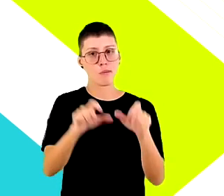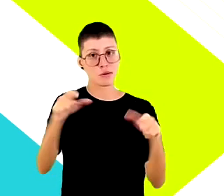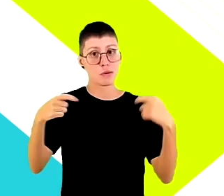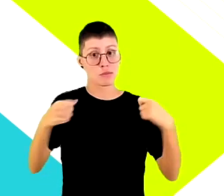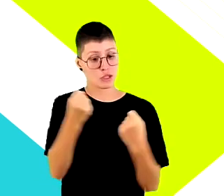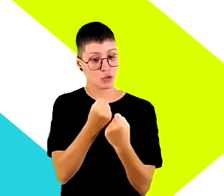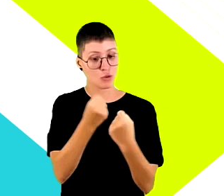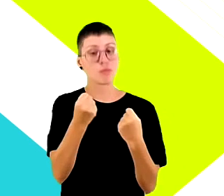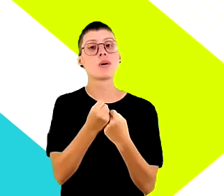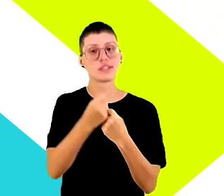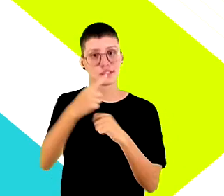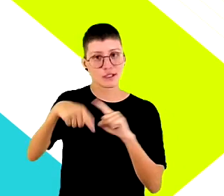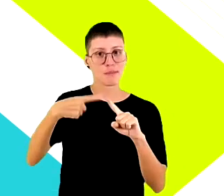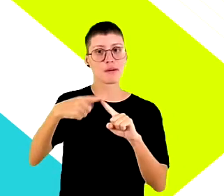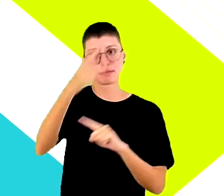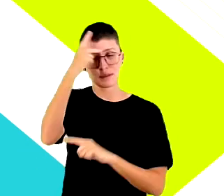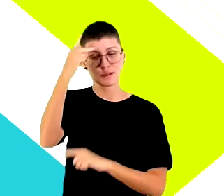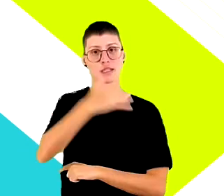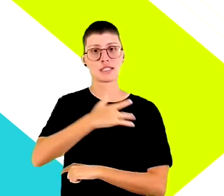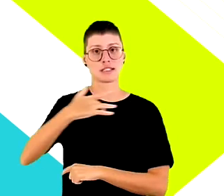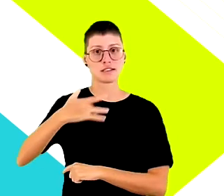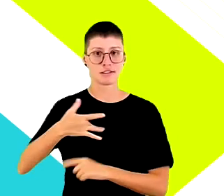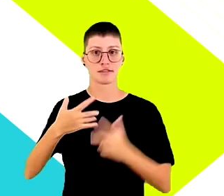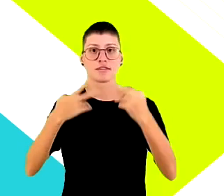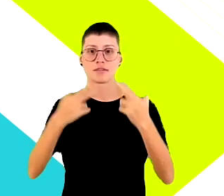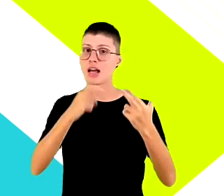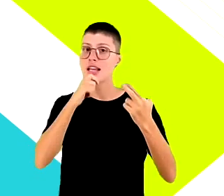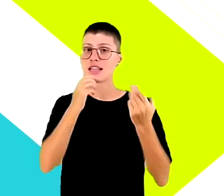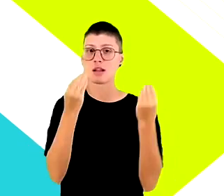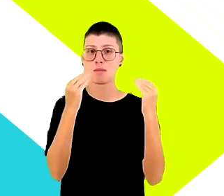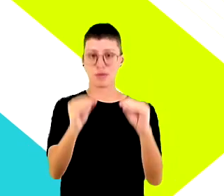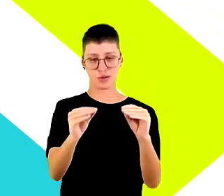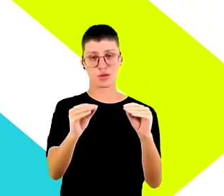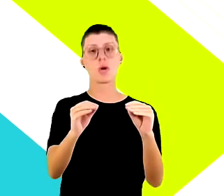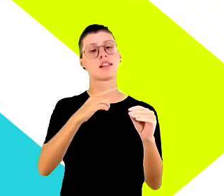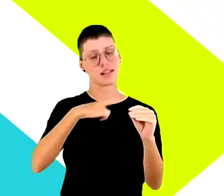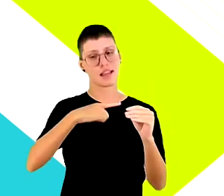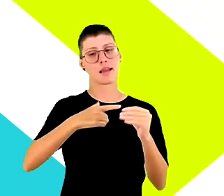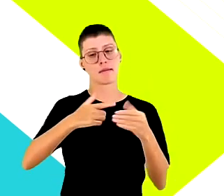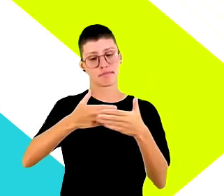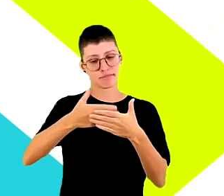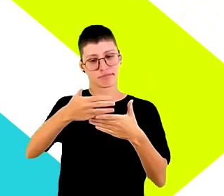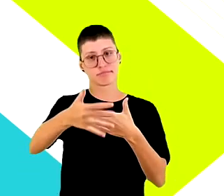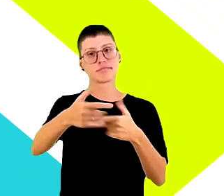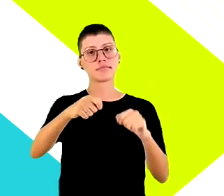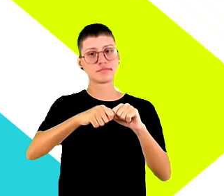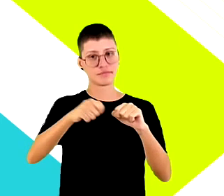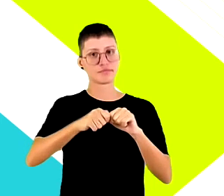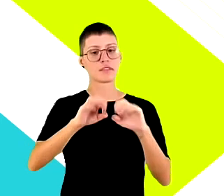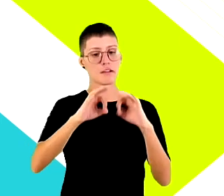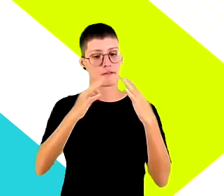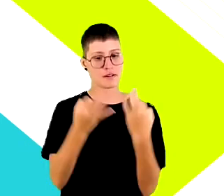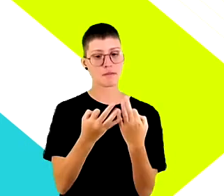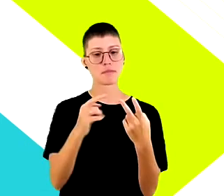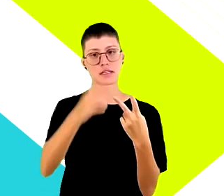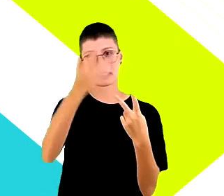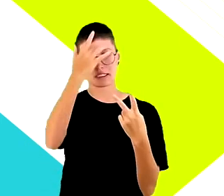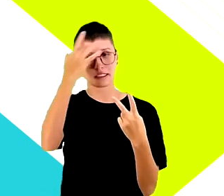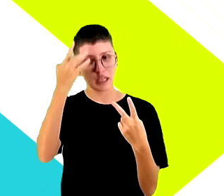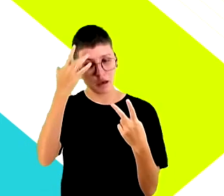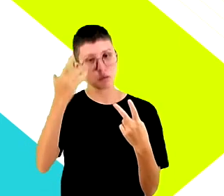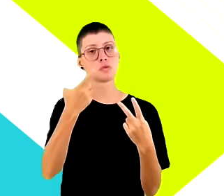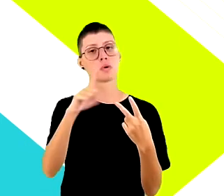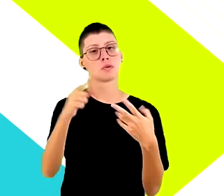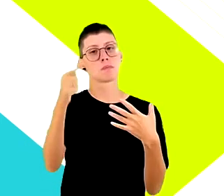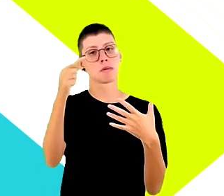as pessoas saudáveis, que a gente nem colocou aqui, mas tem muita coisa para fazer ainda, né? Então, programa família, saúde mental, crônicos e por aí vai, né?